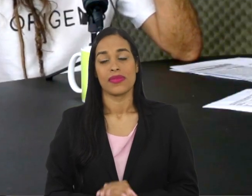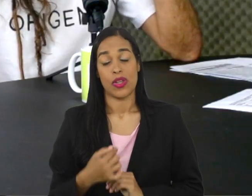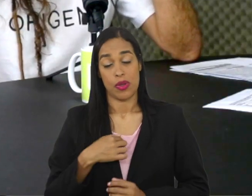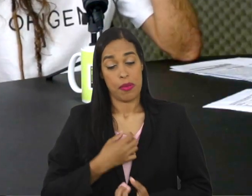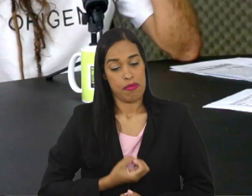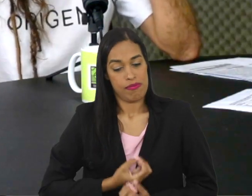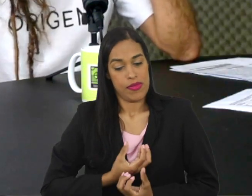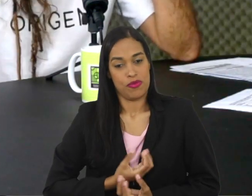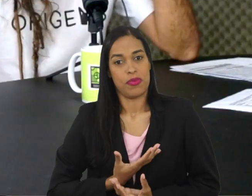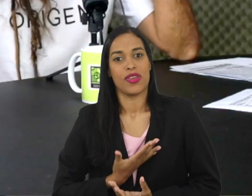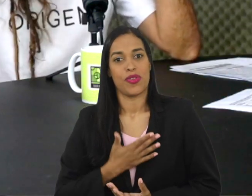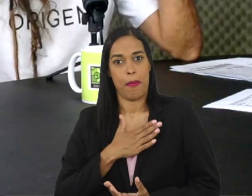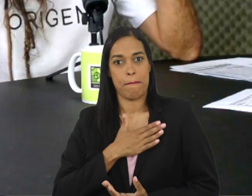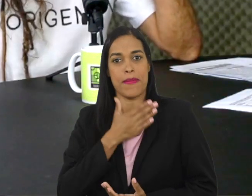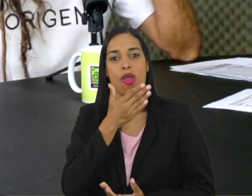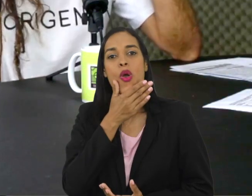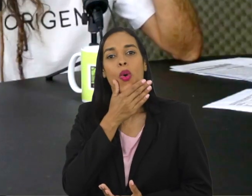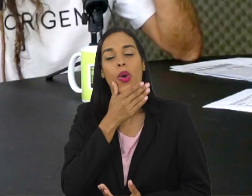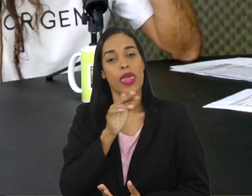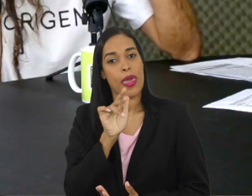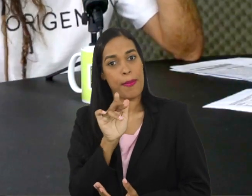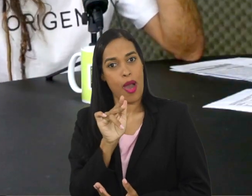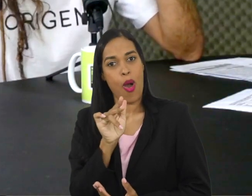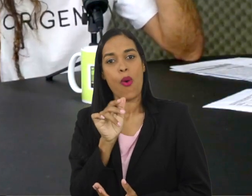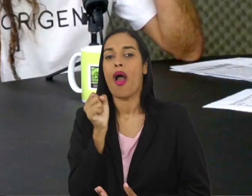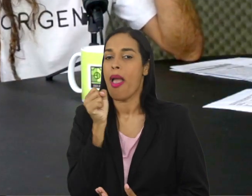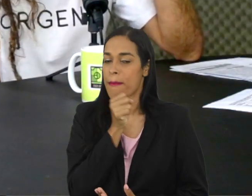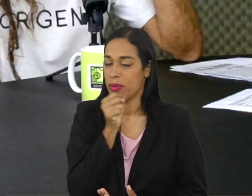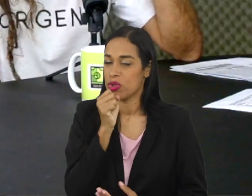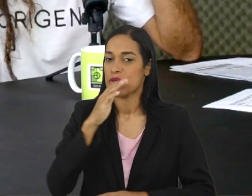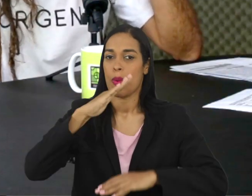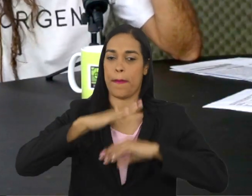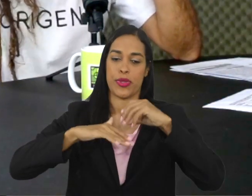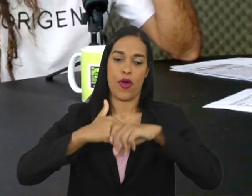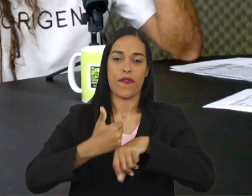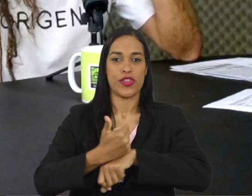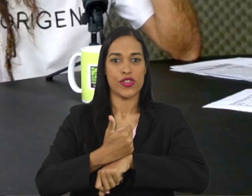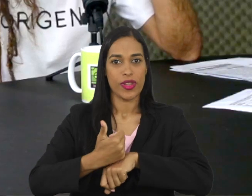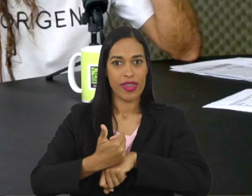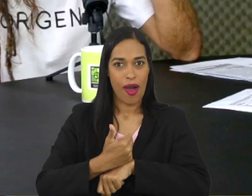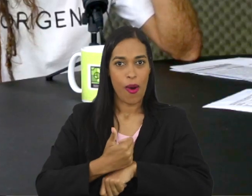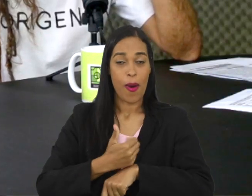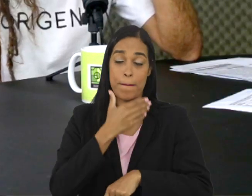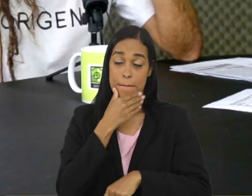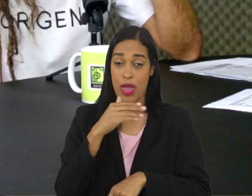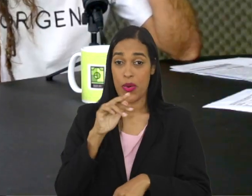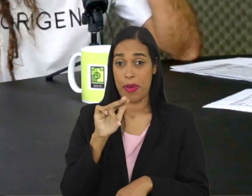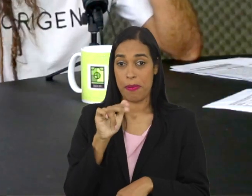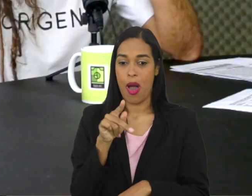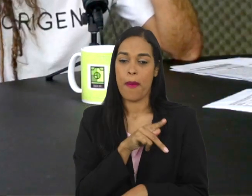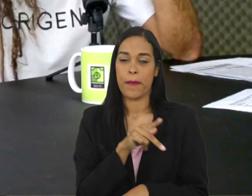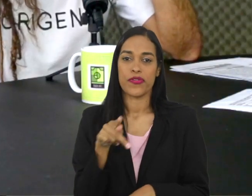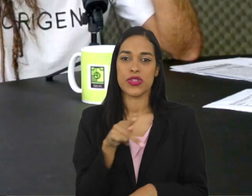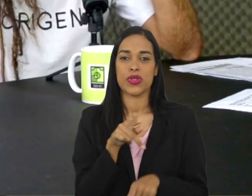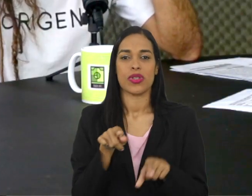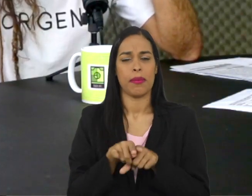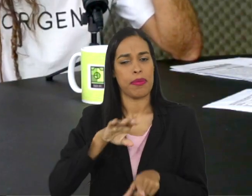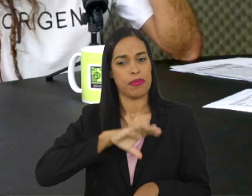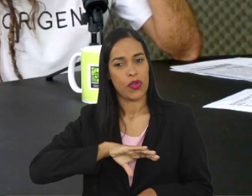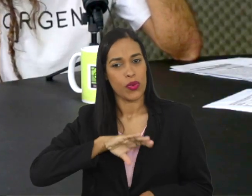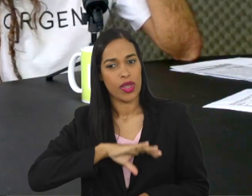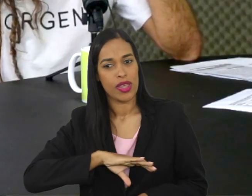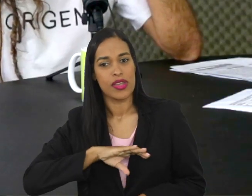me inspiro também muito no meu irmão. Meu irmão é músico profissional, tá? Mas ele foi professor durante um tempo, como eu, de língua